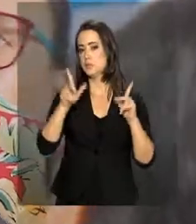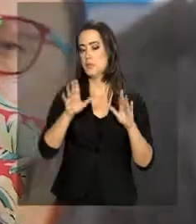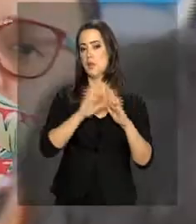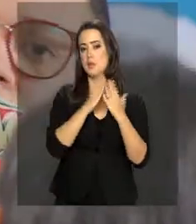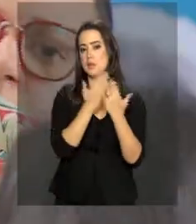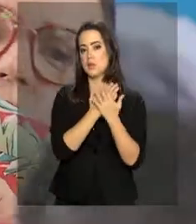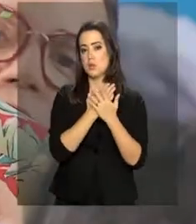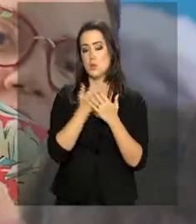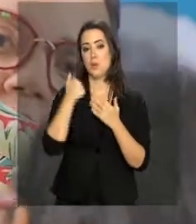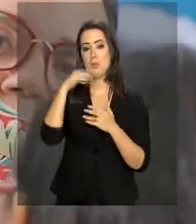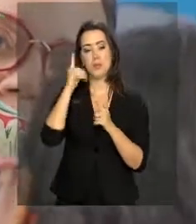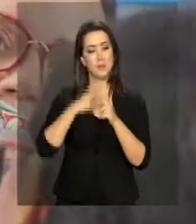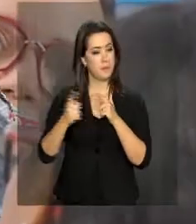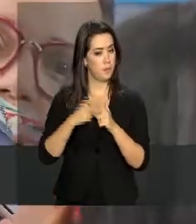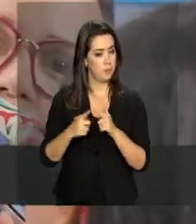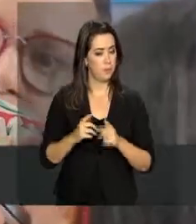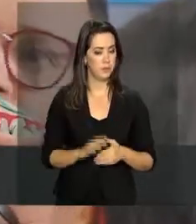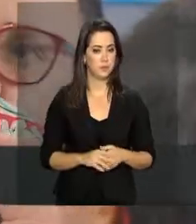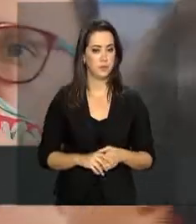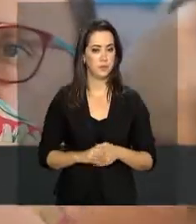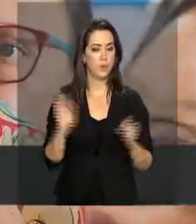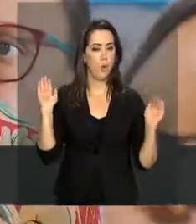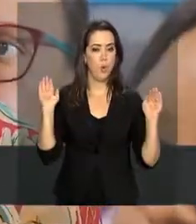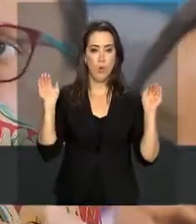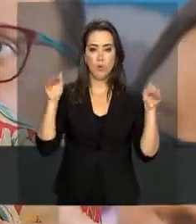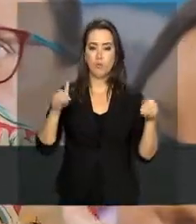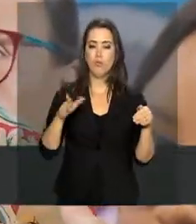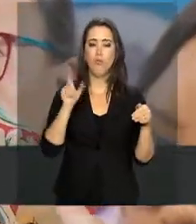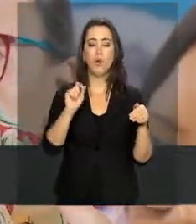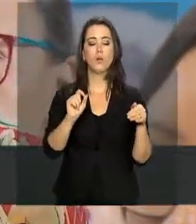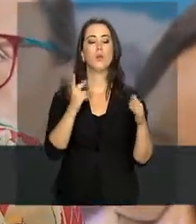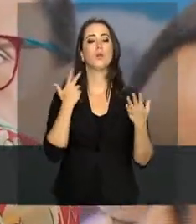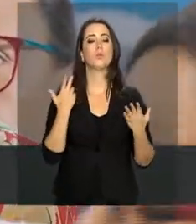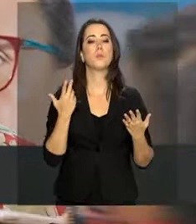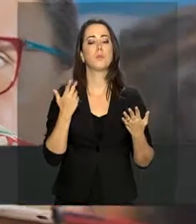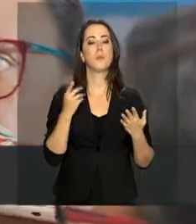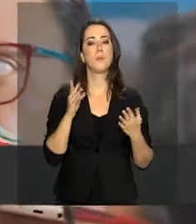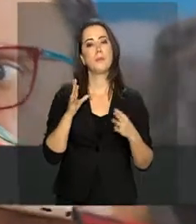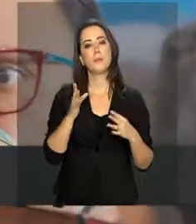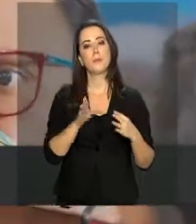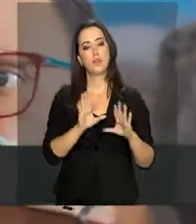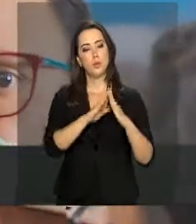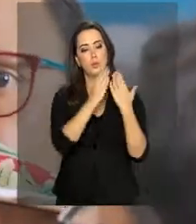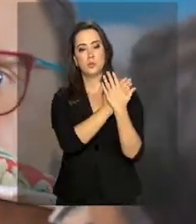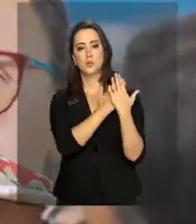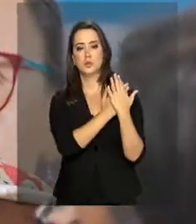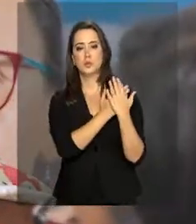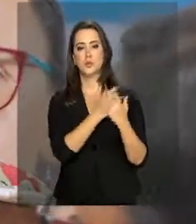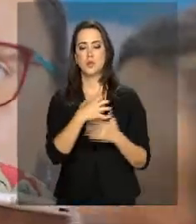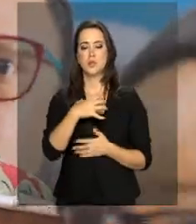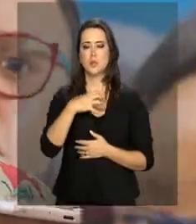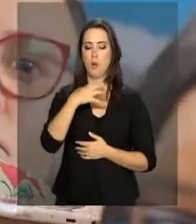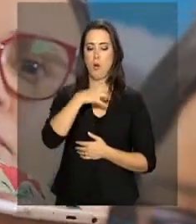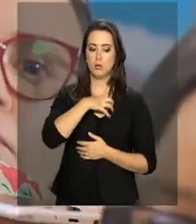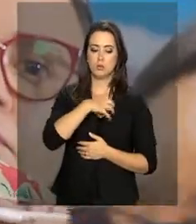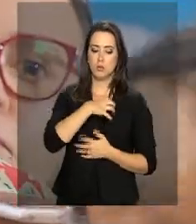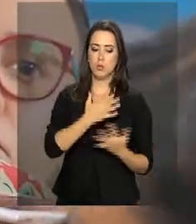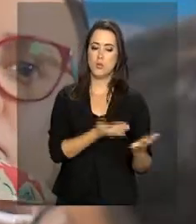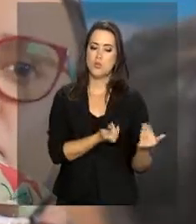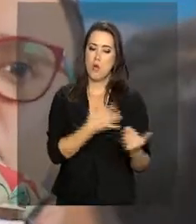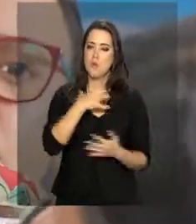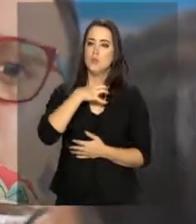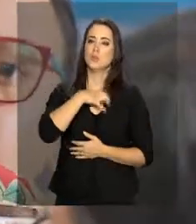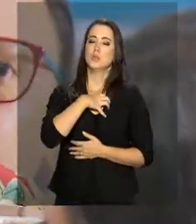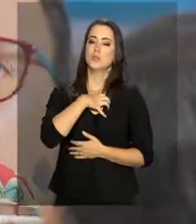objetivo do projeto é fazer uma escola mais voltada para adolescentes no qual ele se sinta acolhido que ele possa aprender